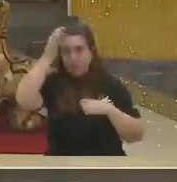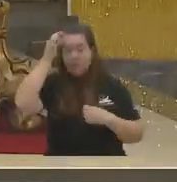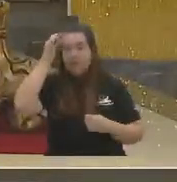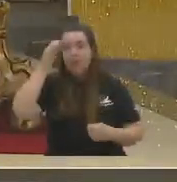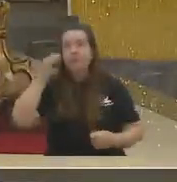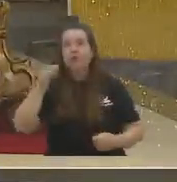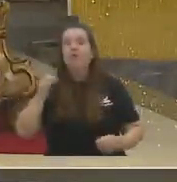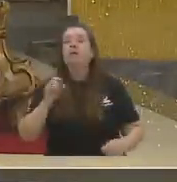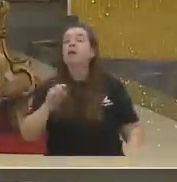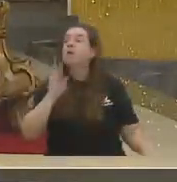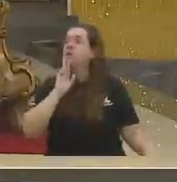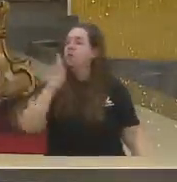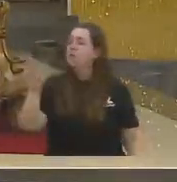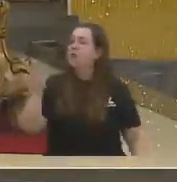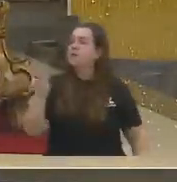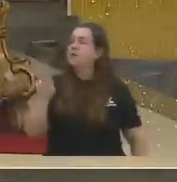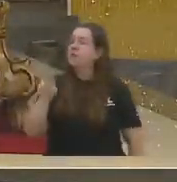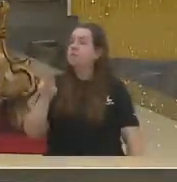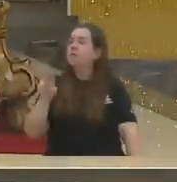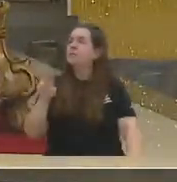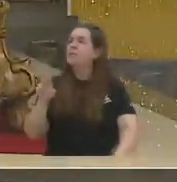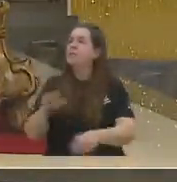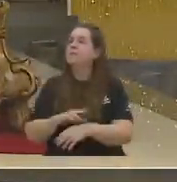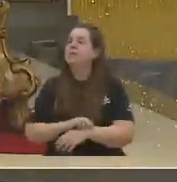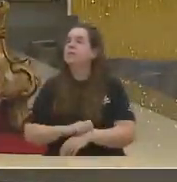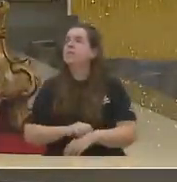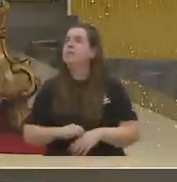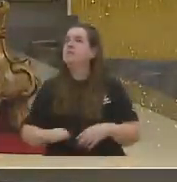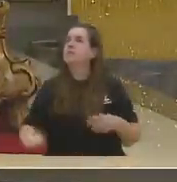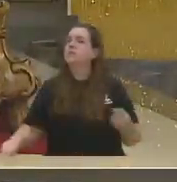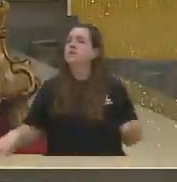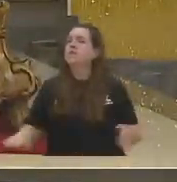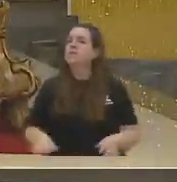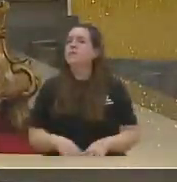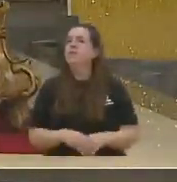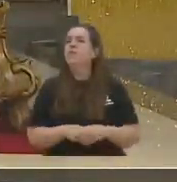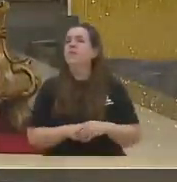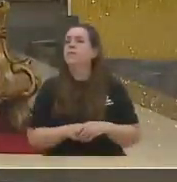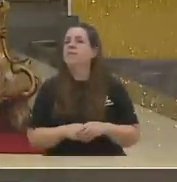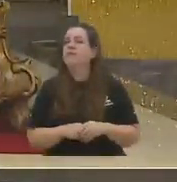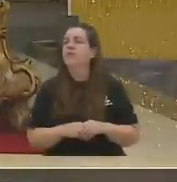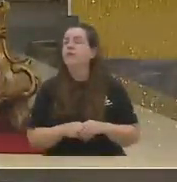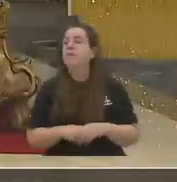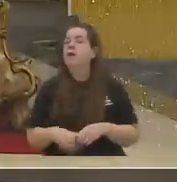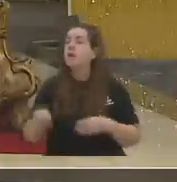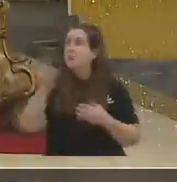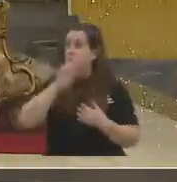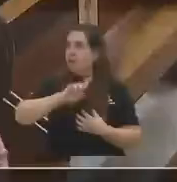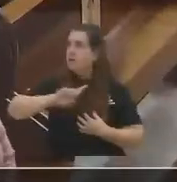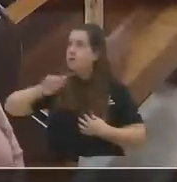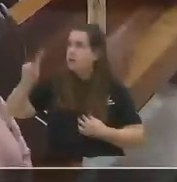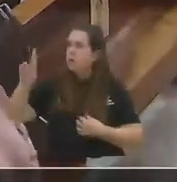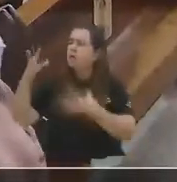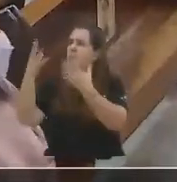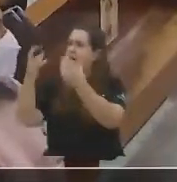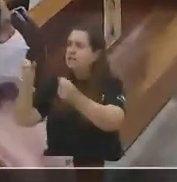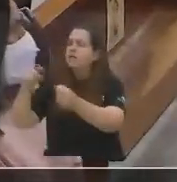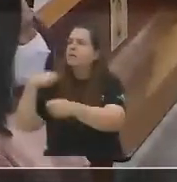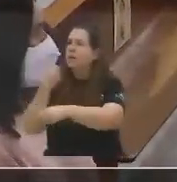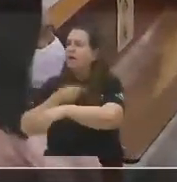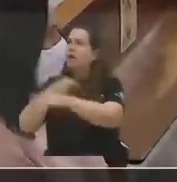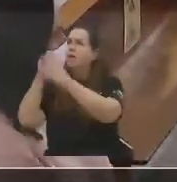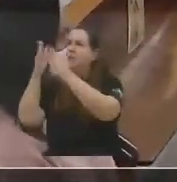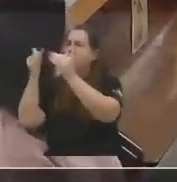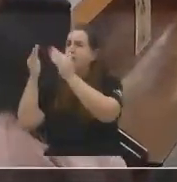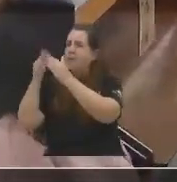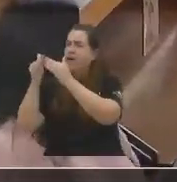E a cada prece vamos dizer: Senhor, ouvi compassivo a nossa prece. Todos, bem bonito. Senhor,